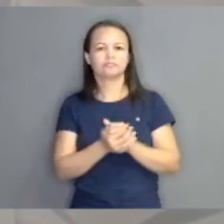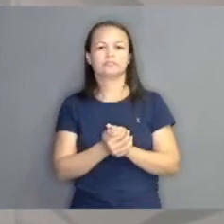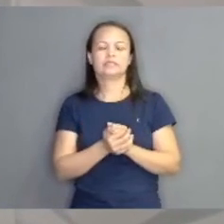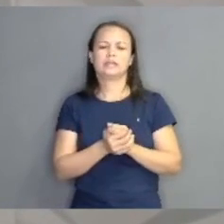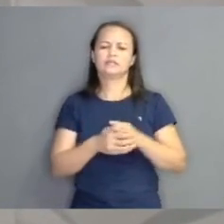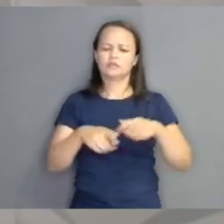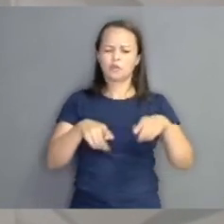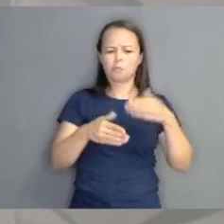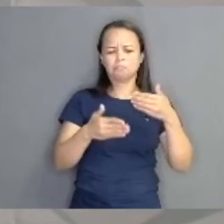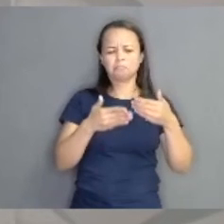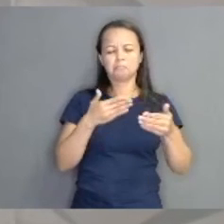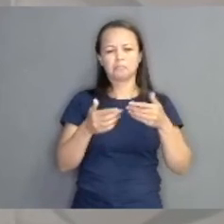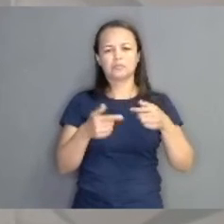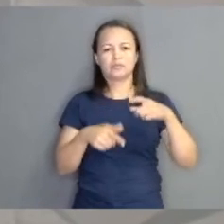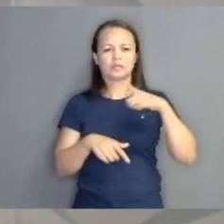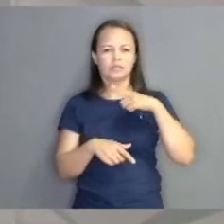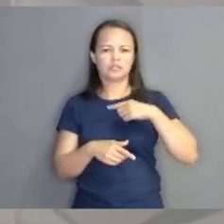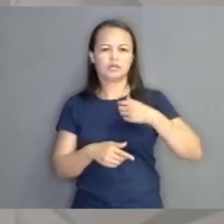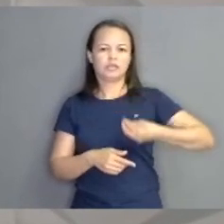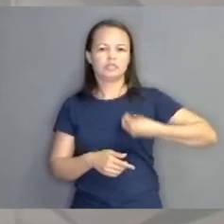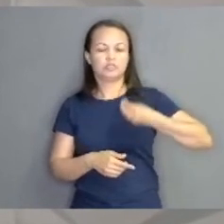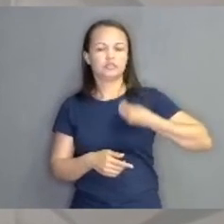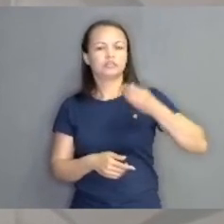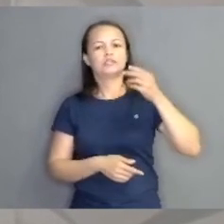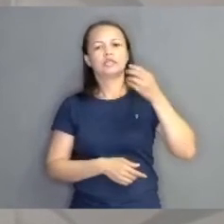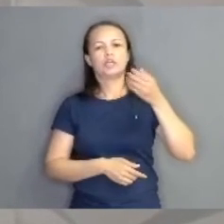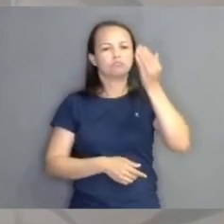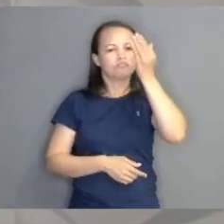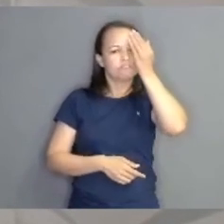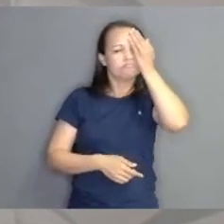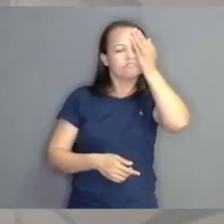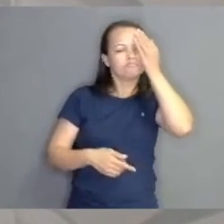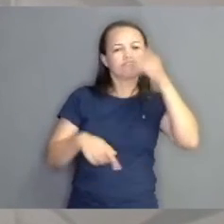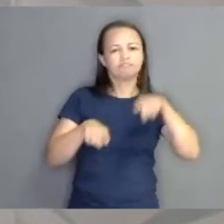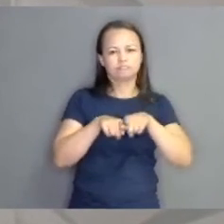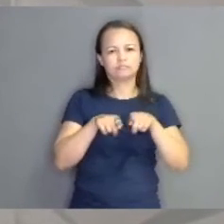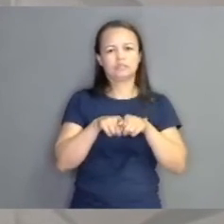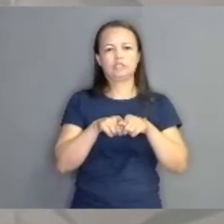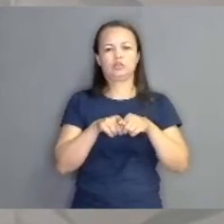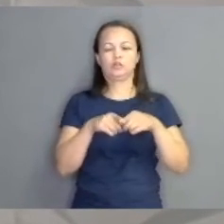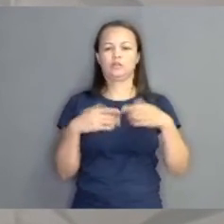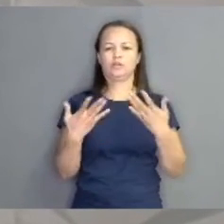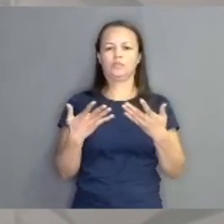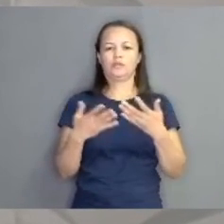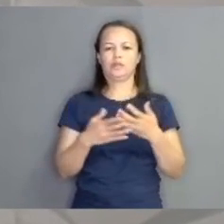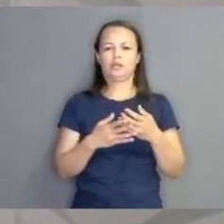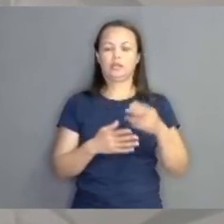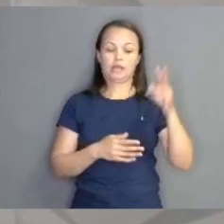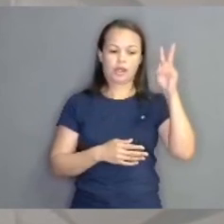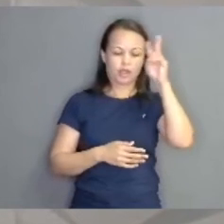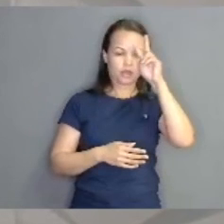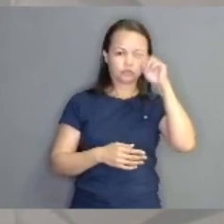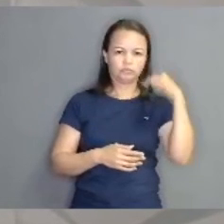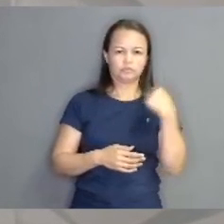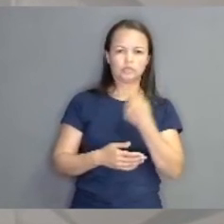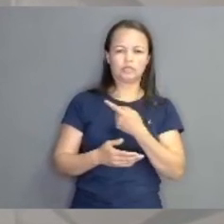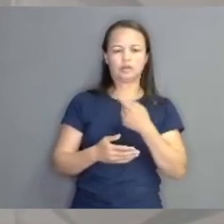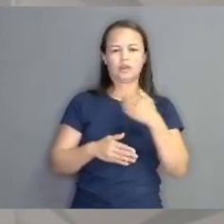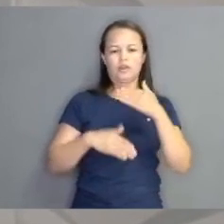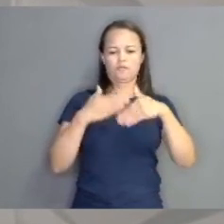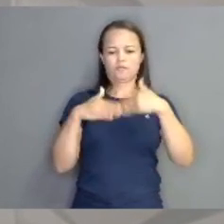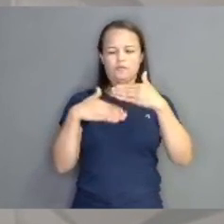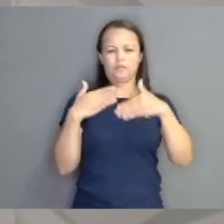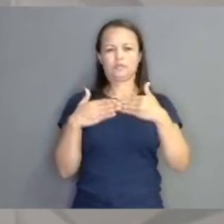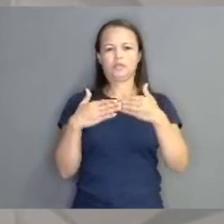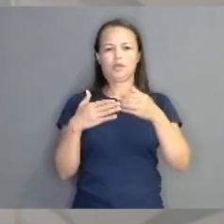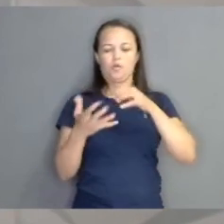pirataria ou não, a Inglaterra ela se destacou bastante na nossa história. Para vocês terem uma ideia, a Revolução Industrial aconteceu